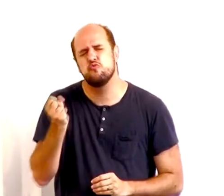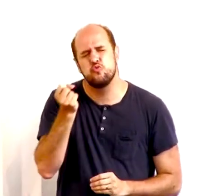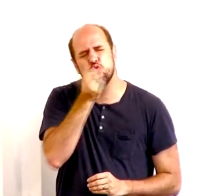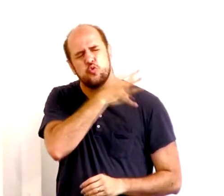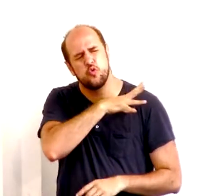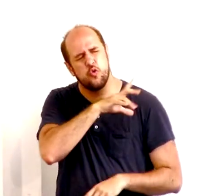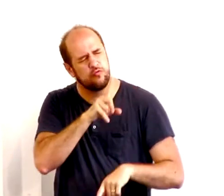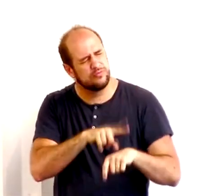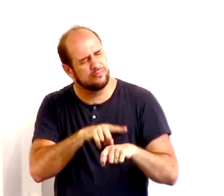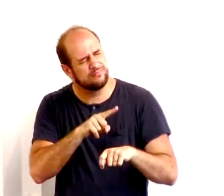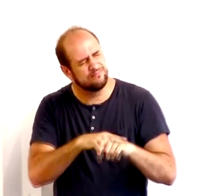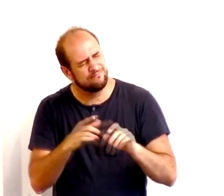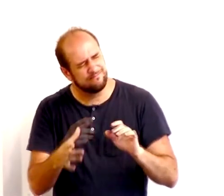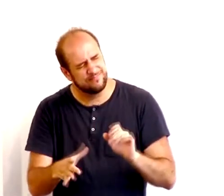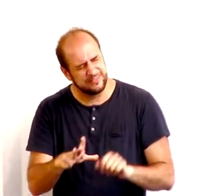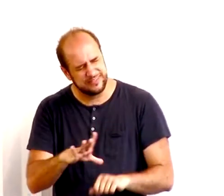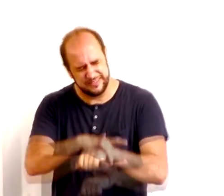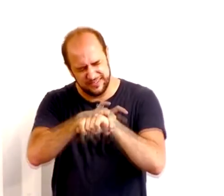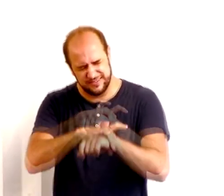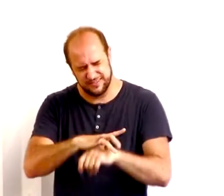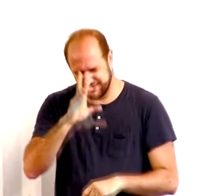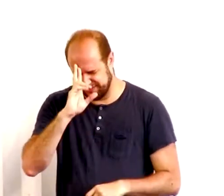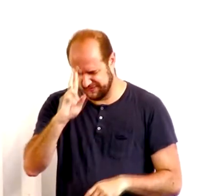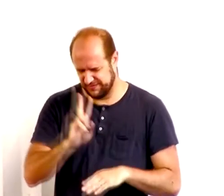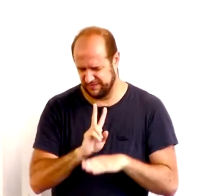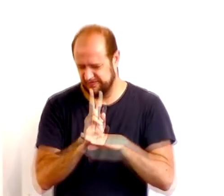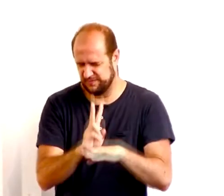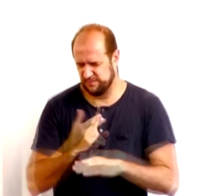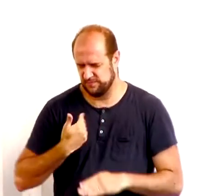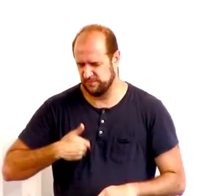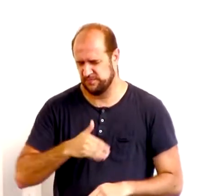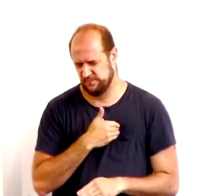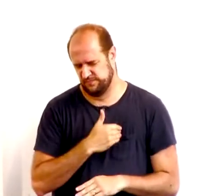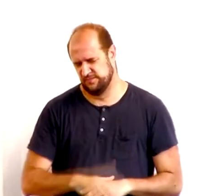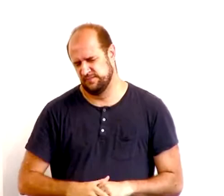no Senhor que o Senhor tem nos dado. Te agradeço muito por